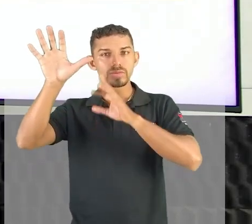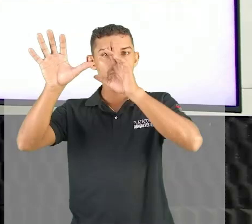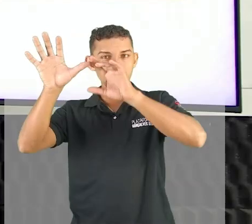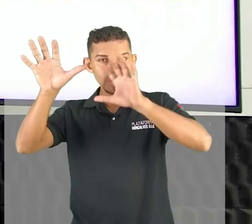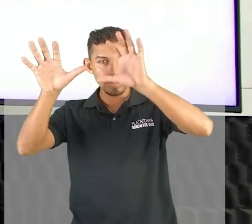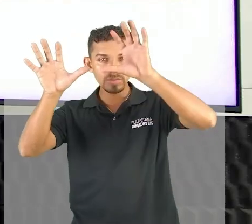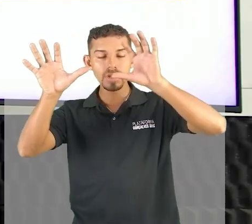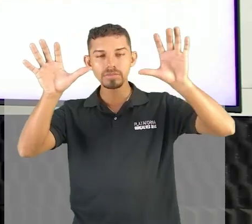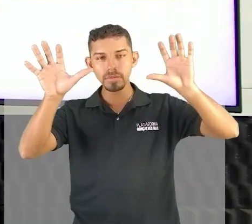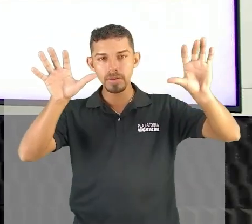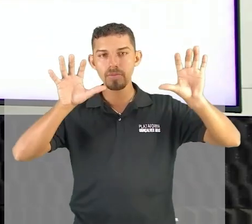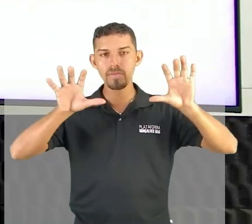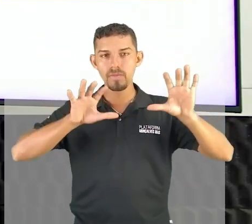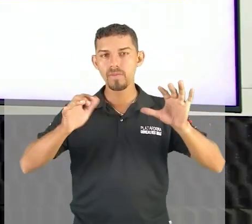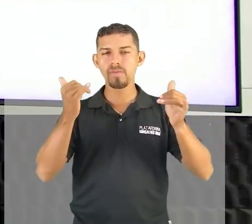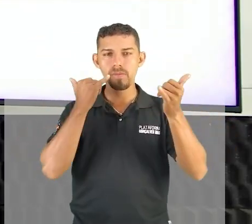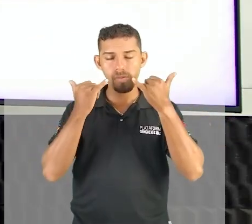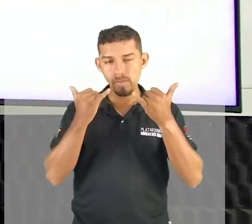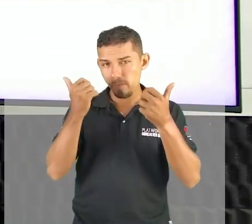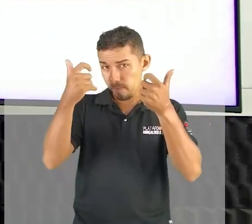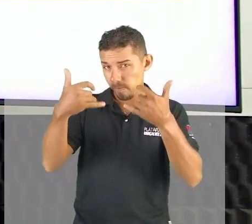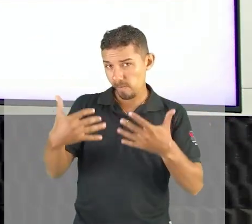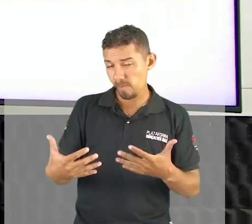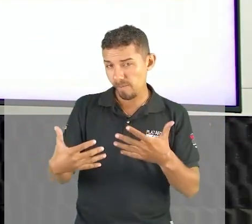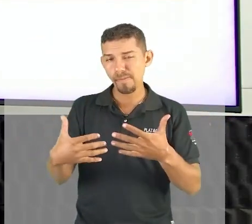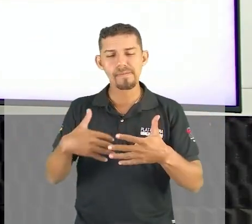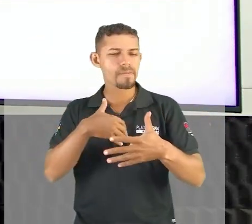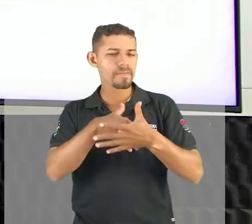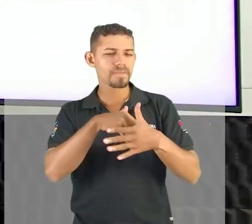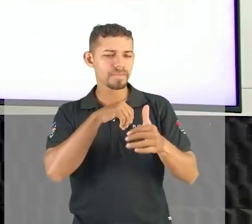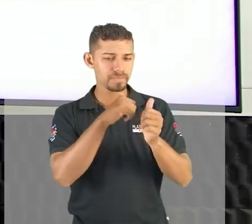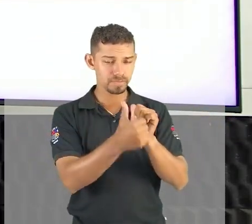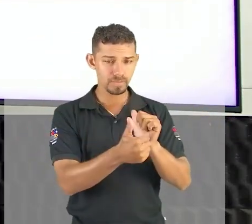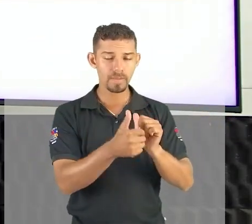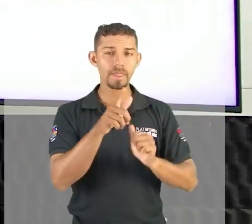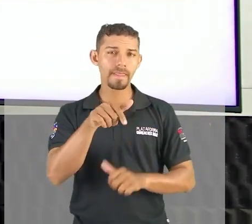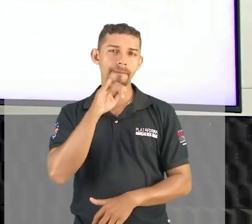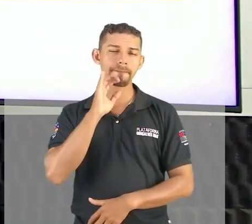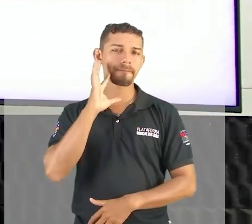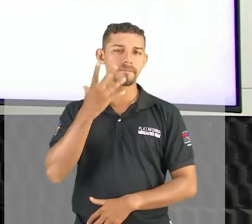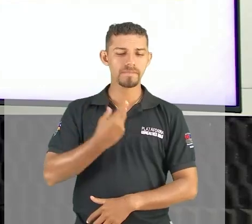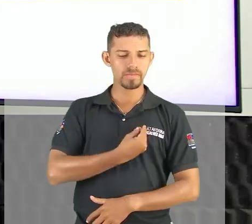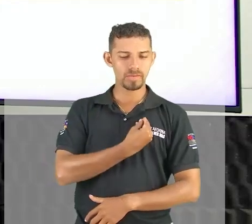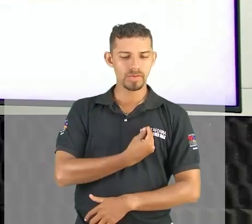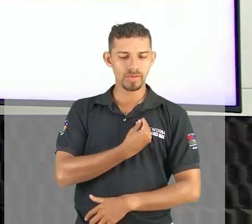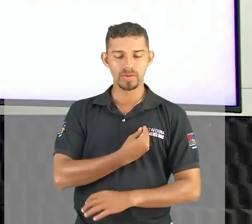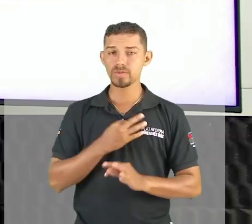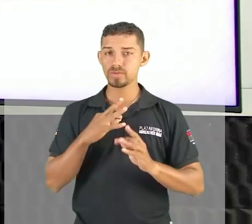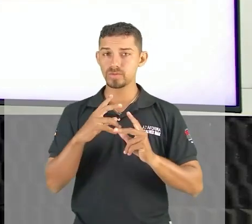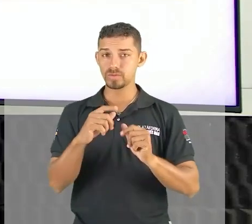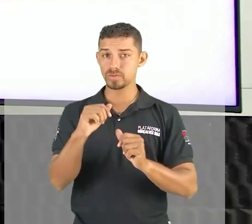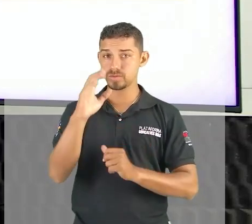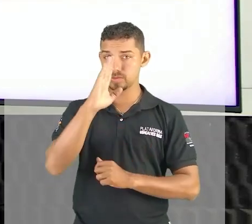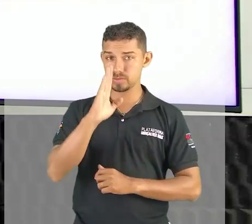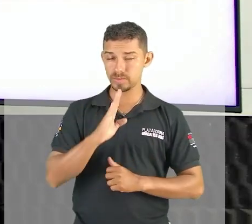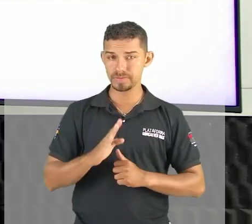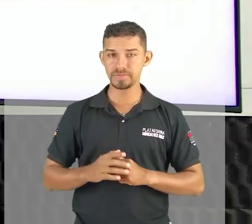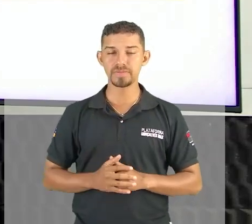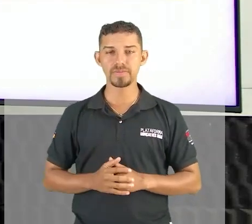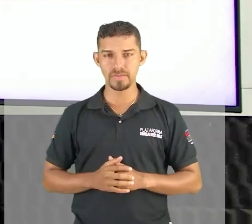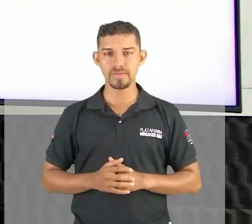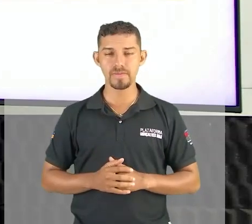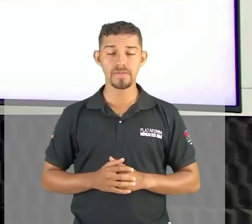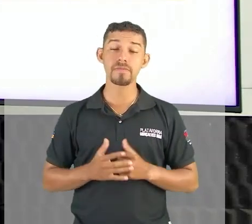para tratar da mesma eh informação que é relacionado à partida de futebol ele é algo que está presente em todo o território do